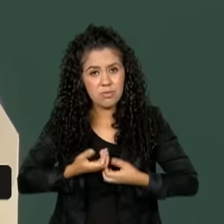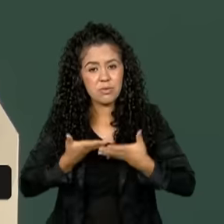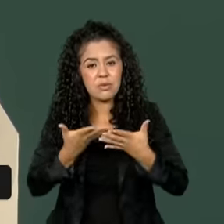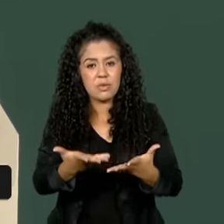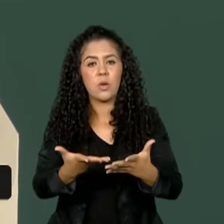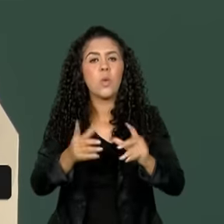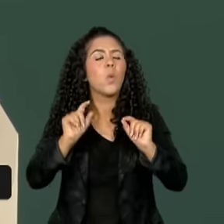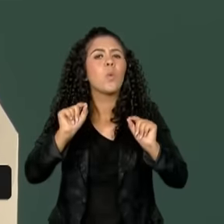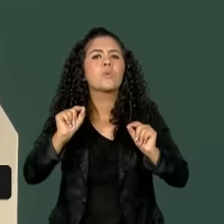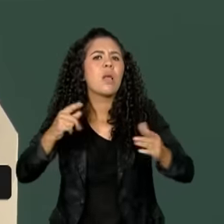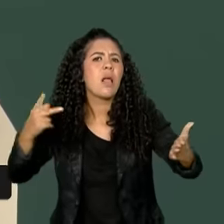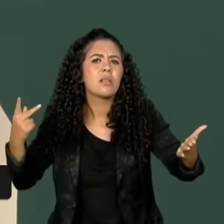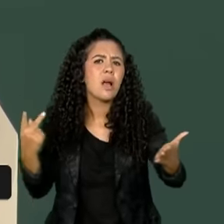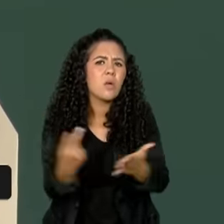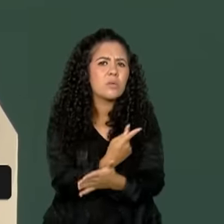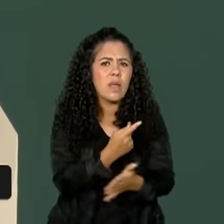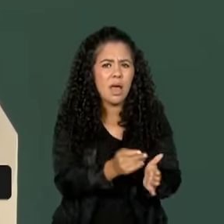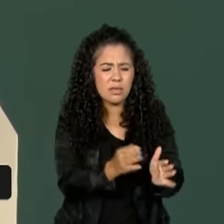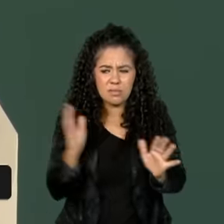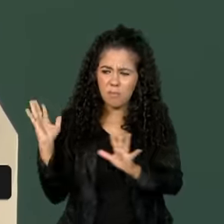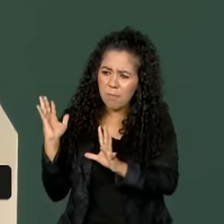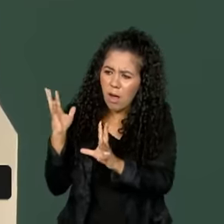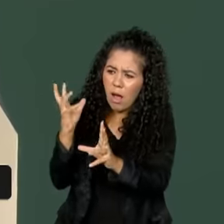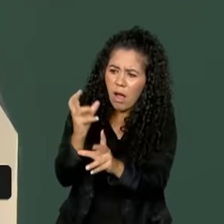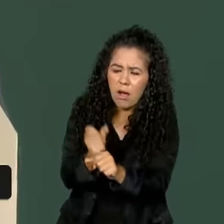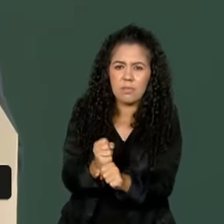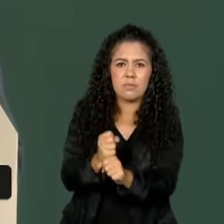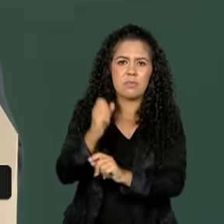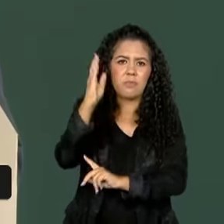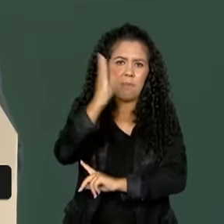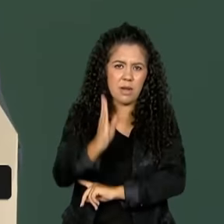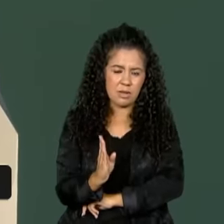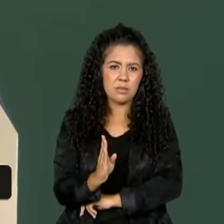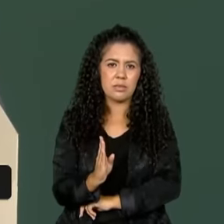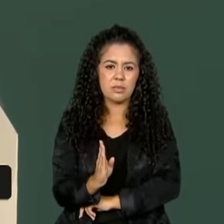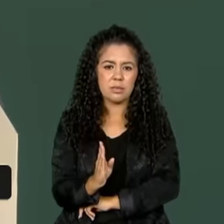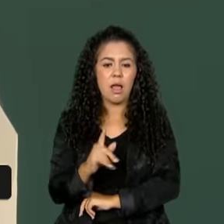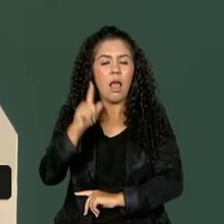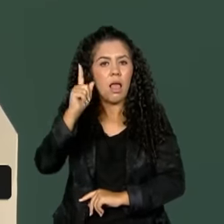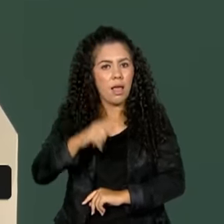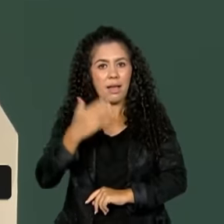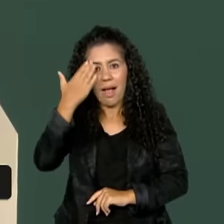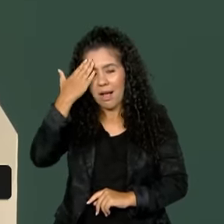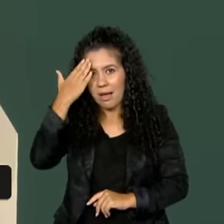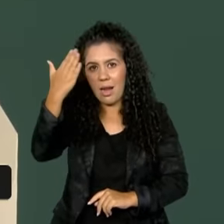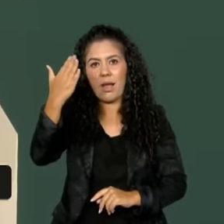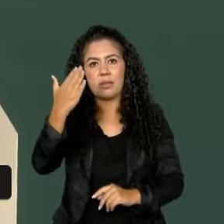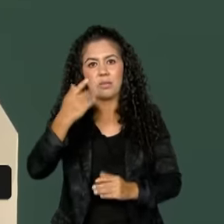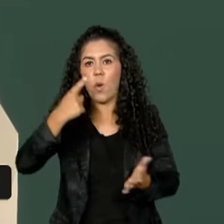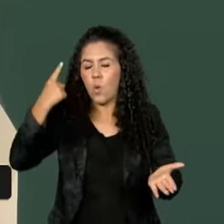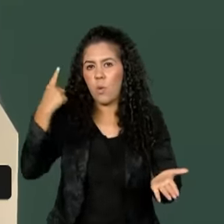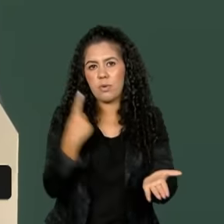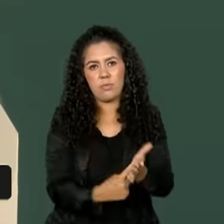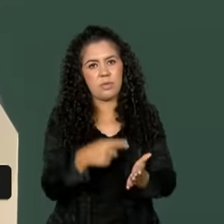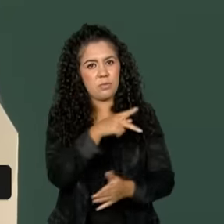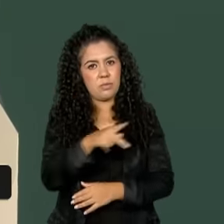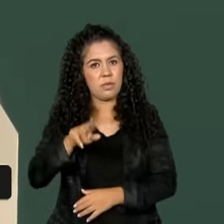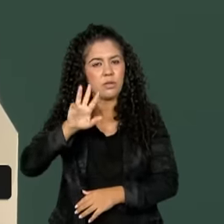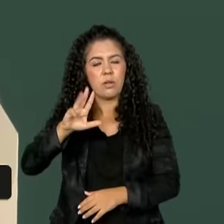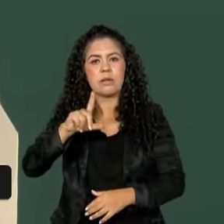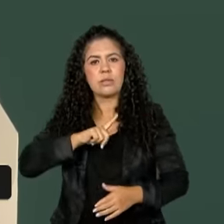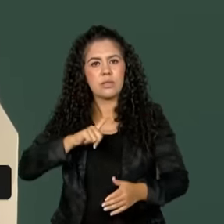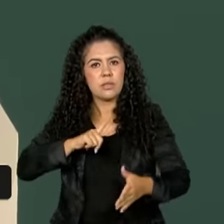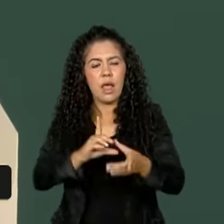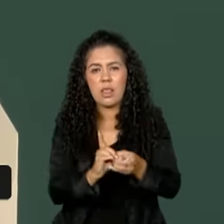está acontecendo no Brasil é graças ao seu compromisso com a democracia, com